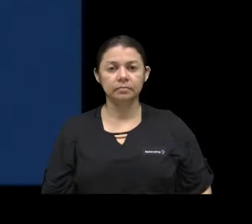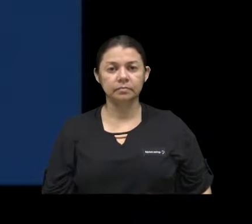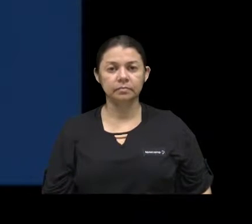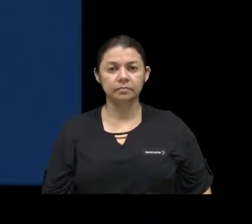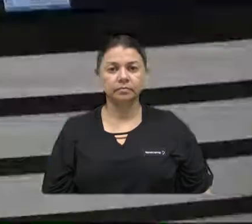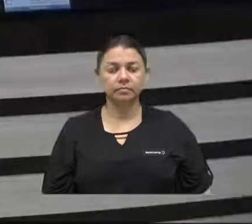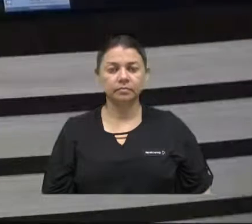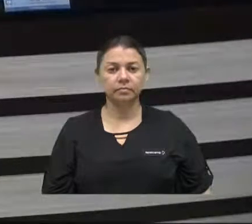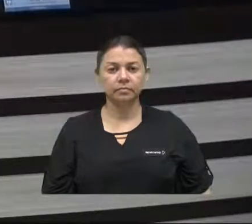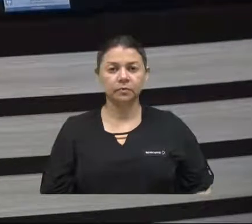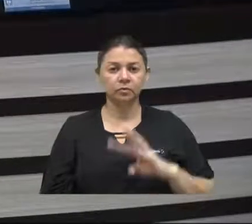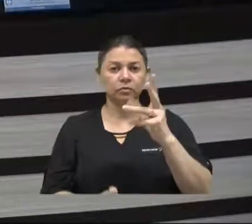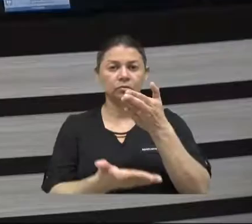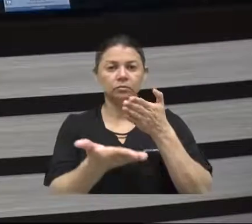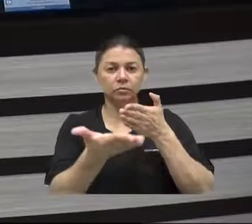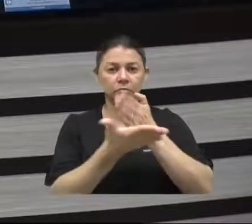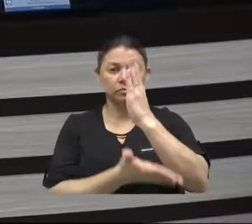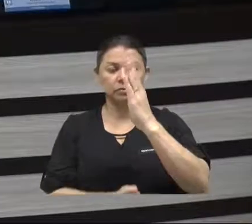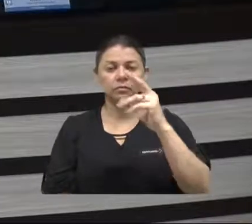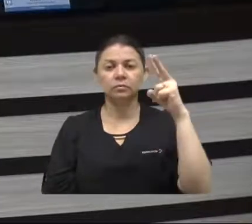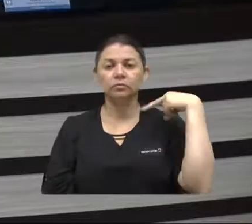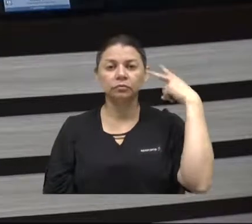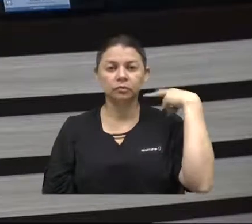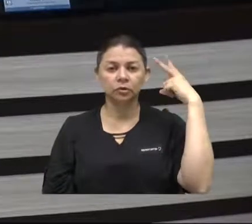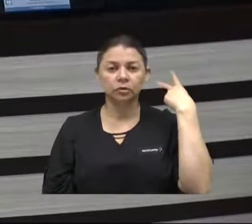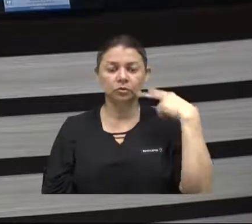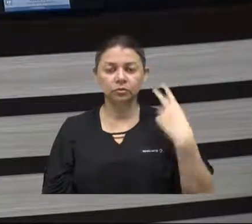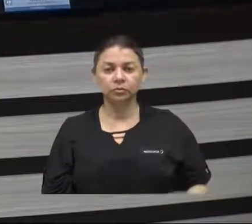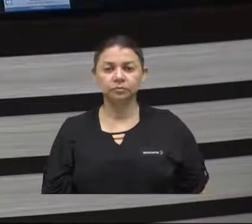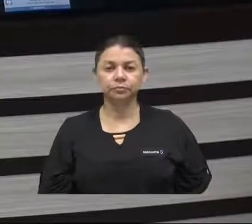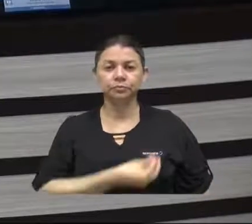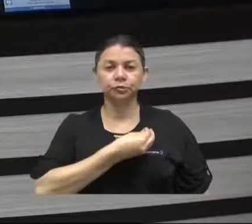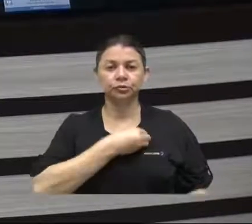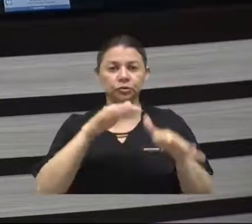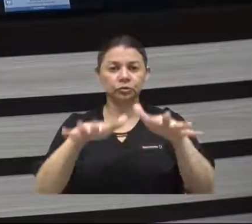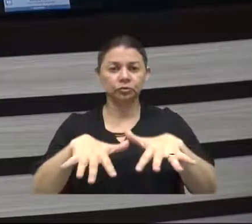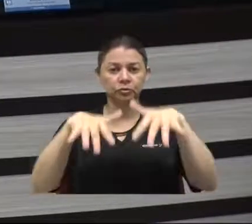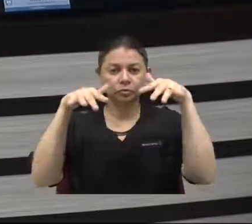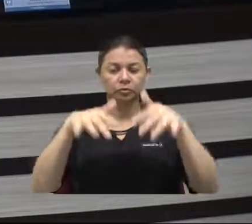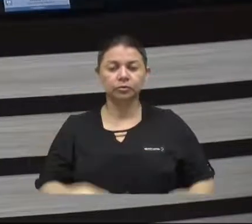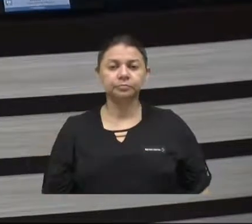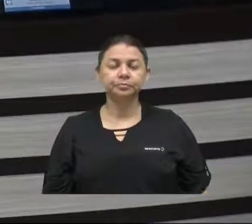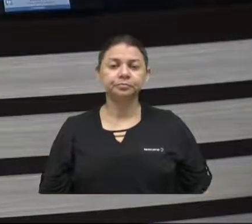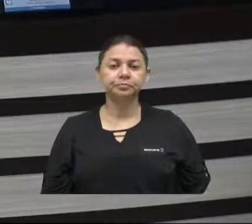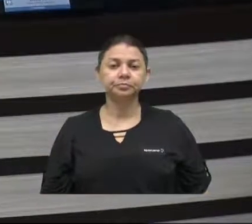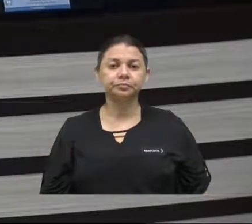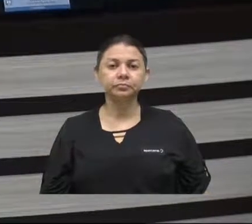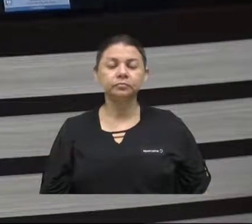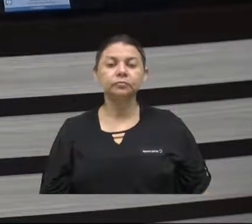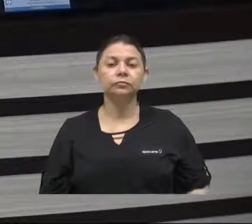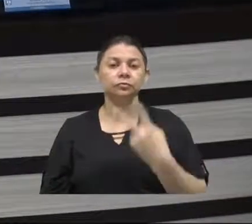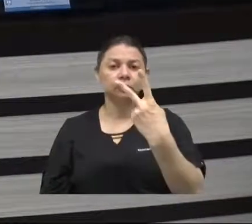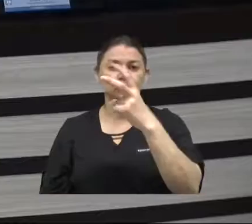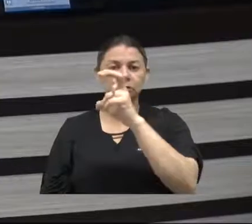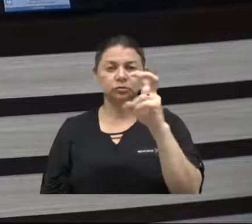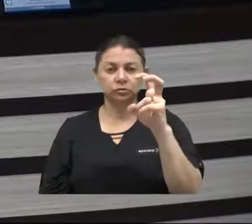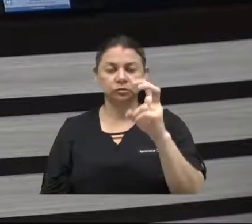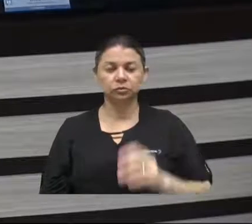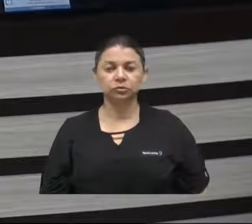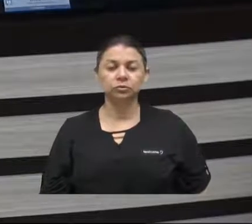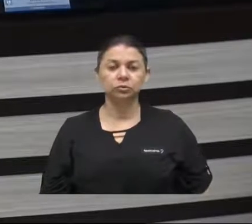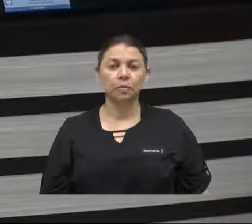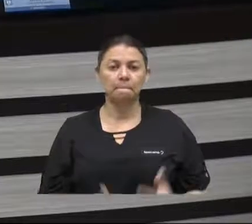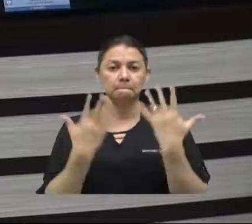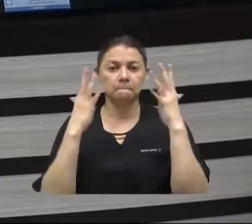Moção foi aprovada por todos os vereadores presentes no plenário. Próxima moção. Moção 255, moção de aplauso à